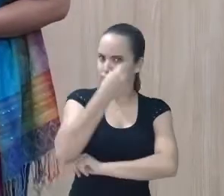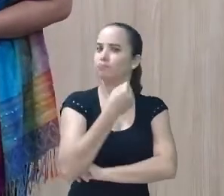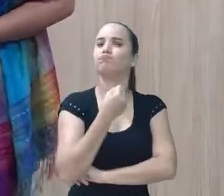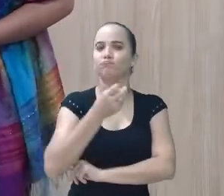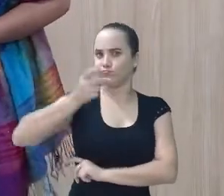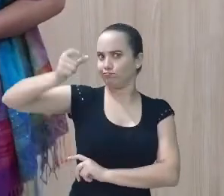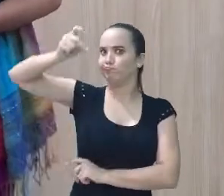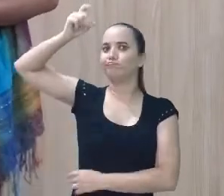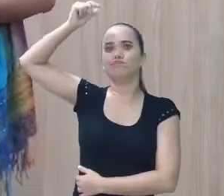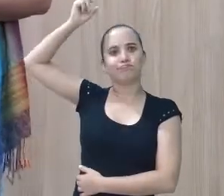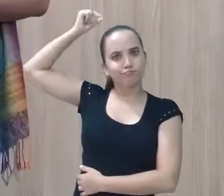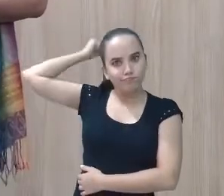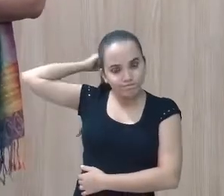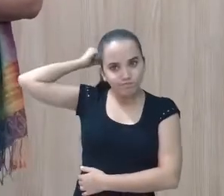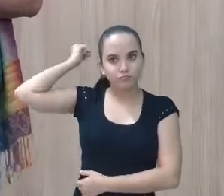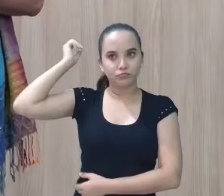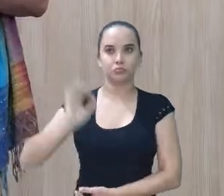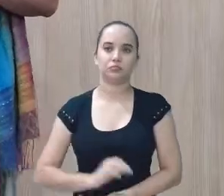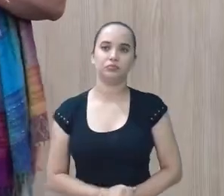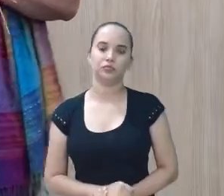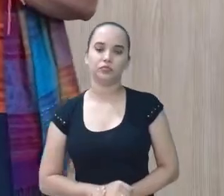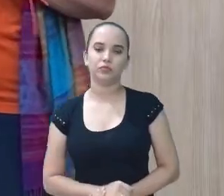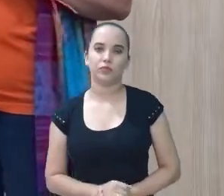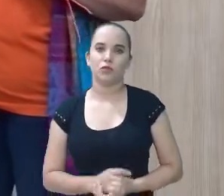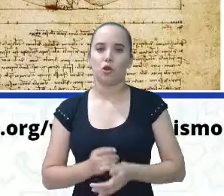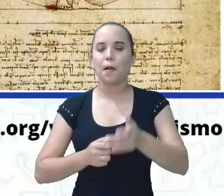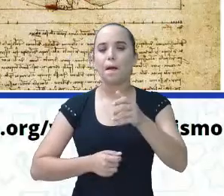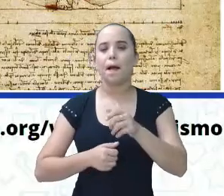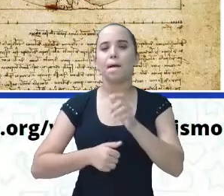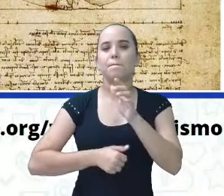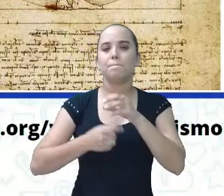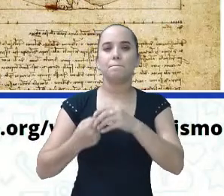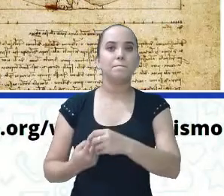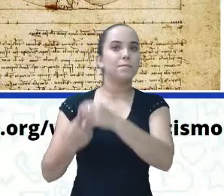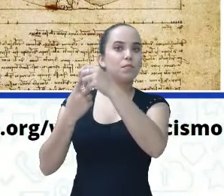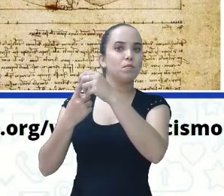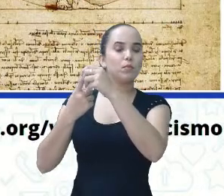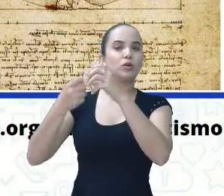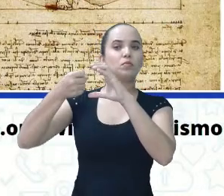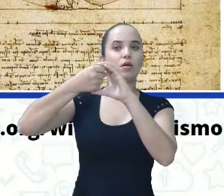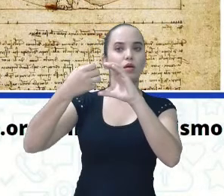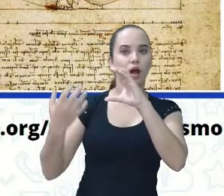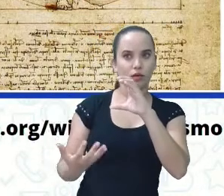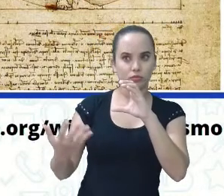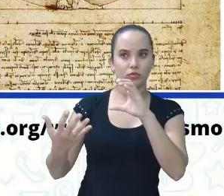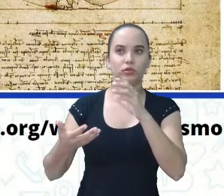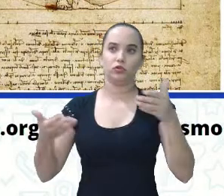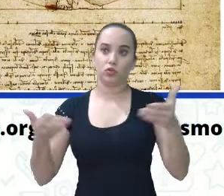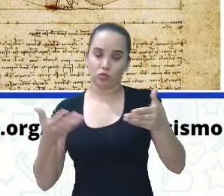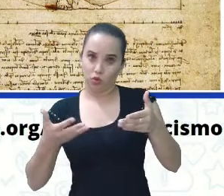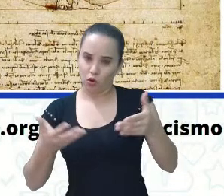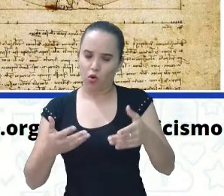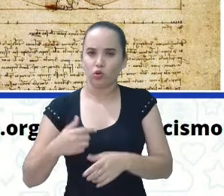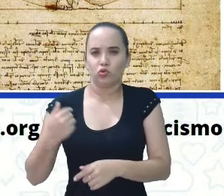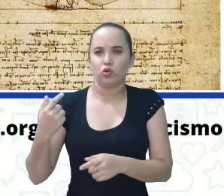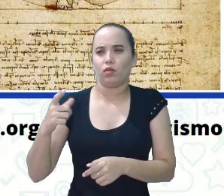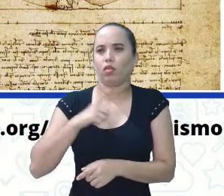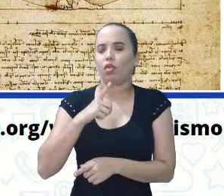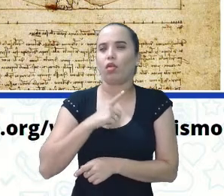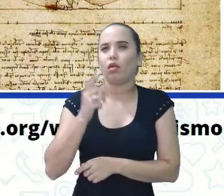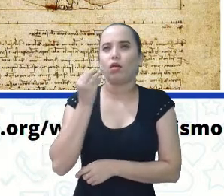clássica. As principais características do período. Vamos começar agora a fazer uma compilação, né? Fazer